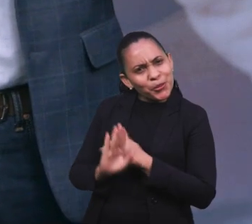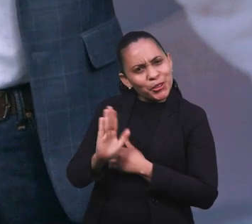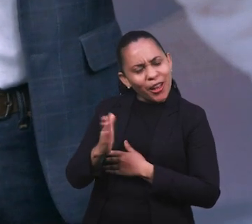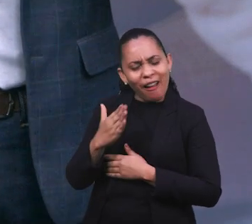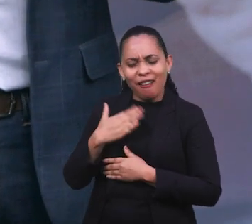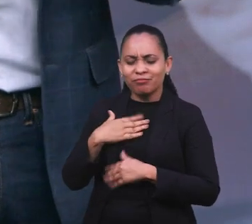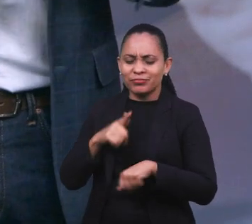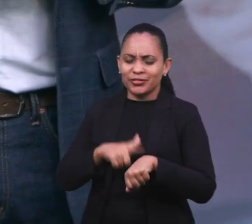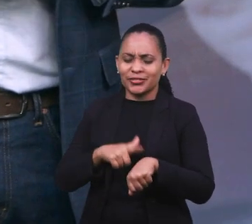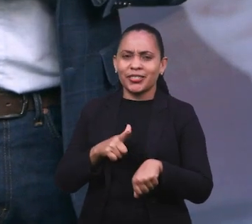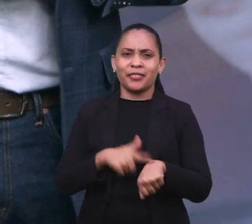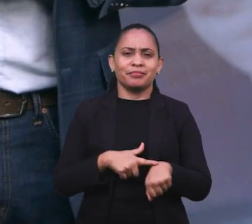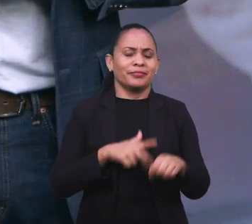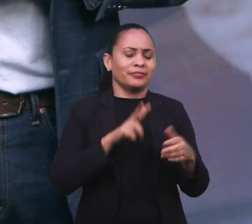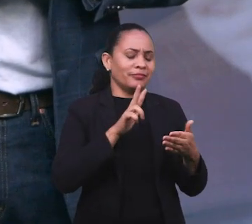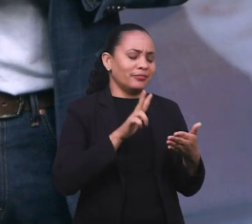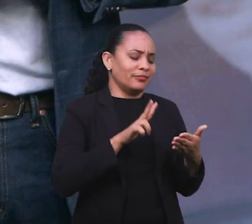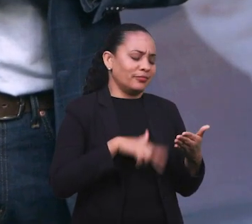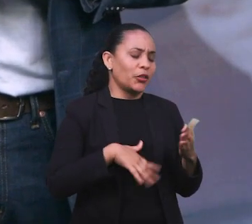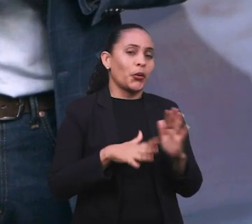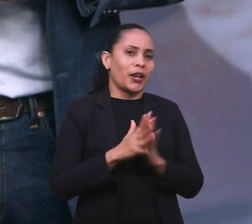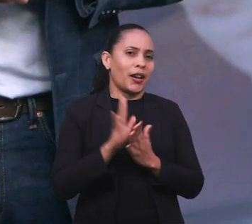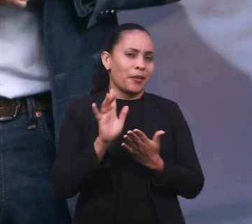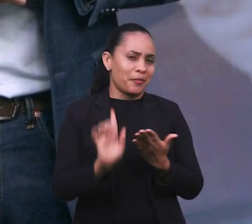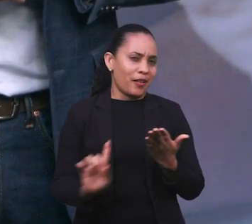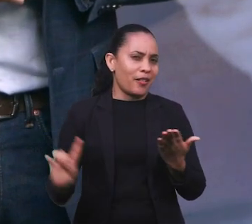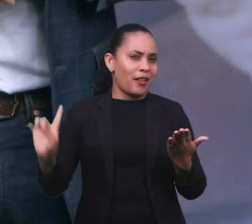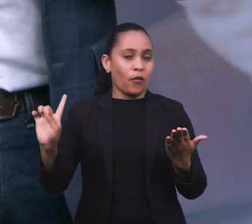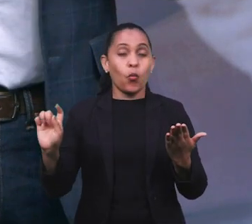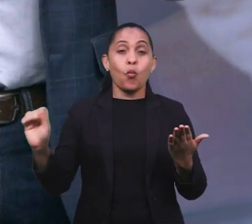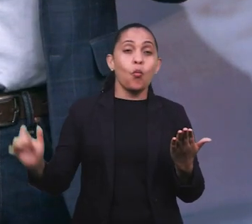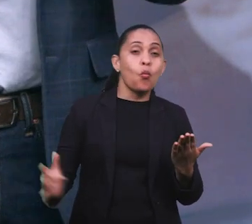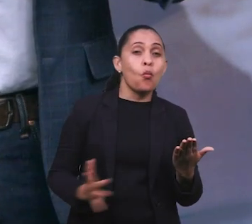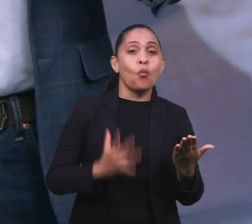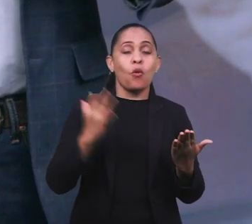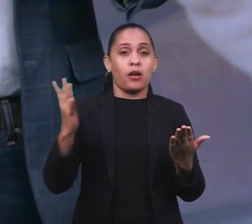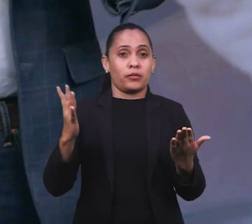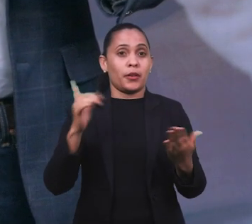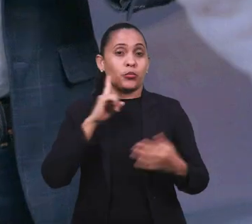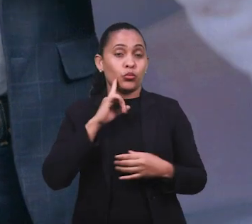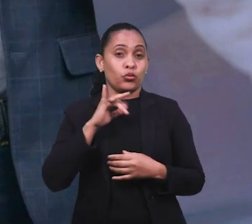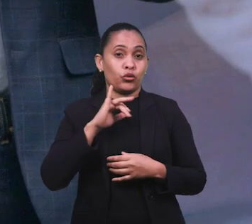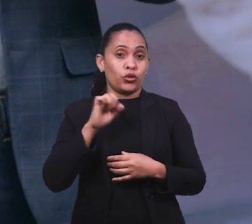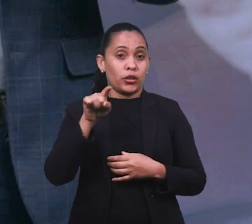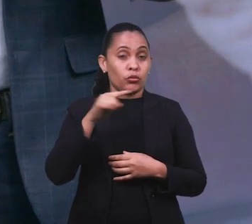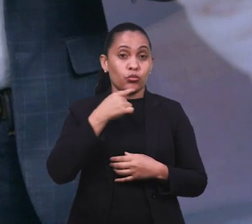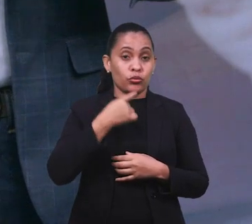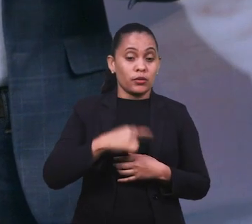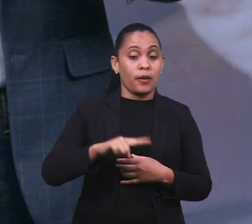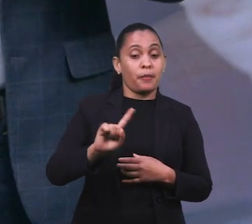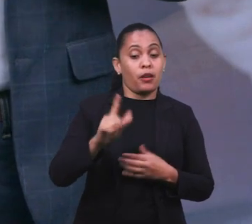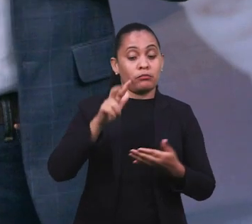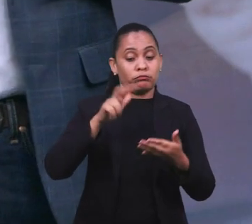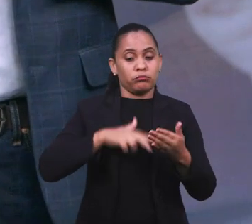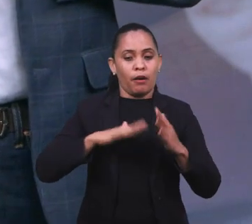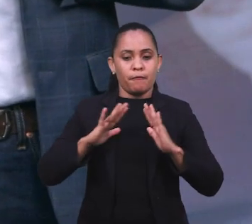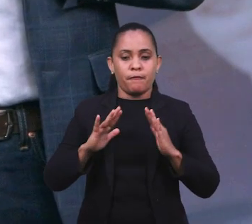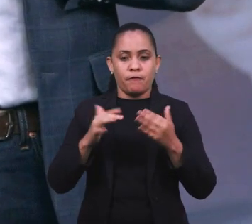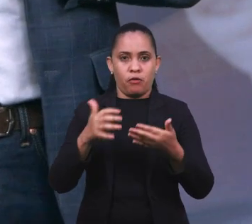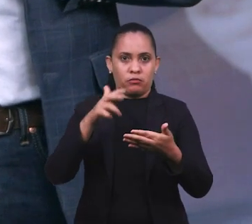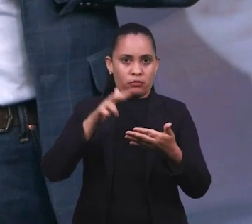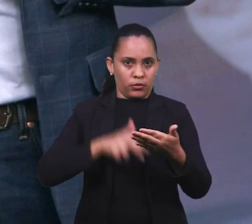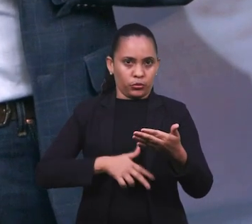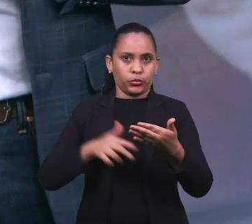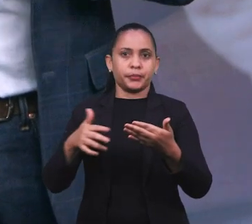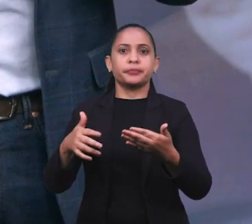Você separa tempo para a leitura da palavra? Quanto tempo do seu dia, da sua semana é dedicado